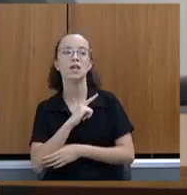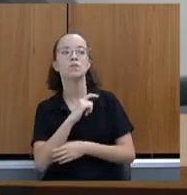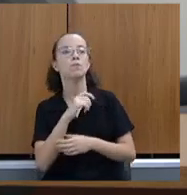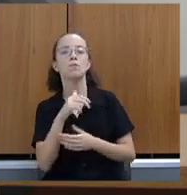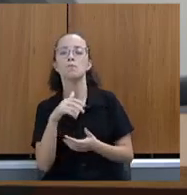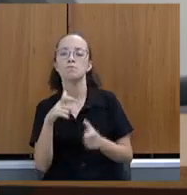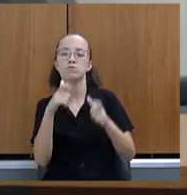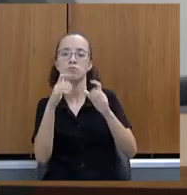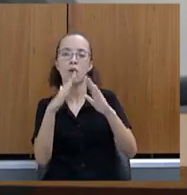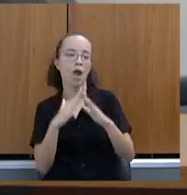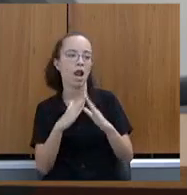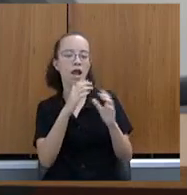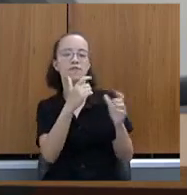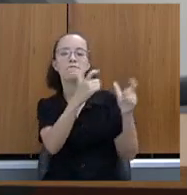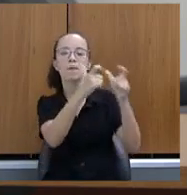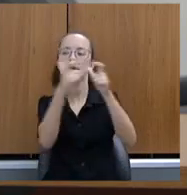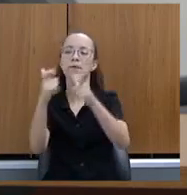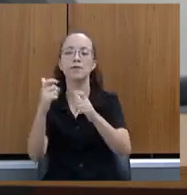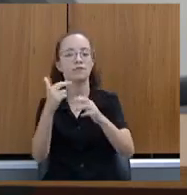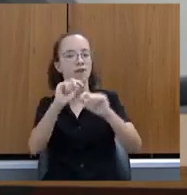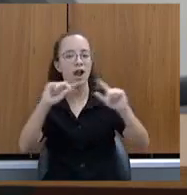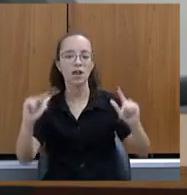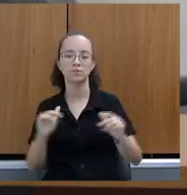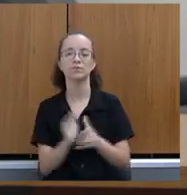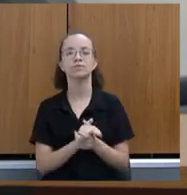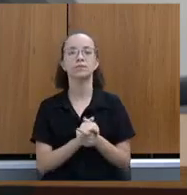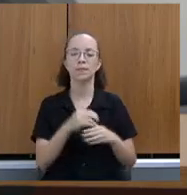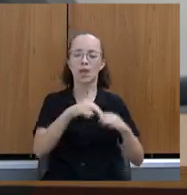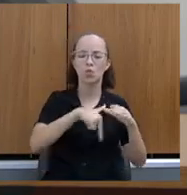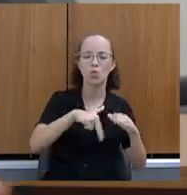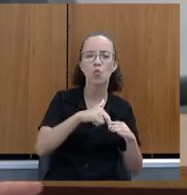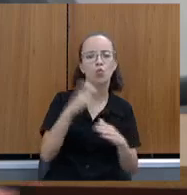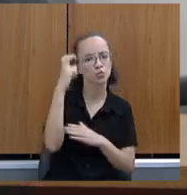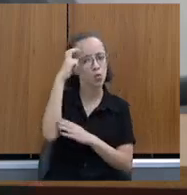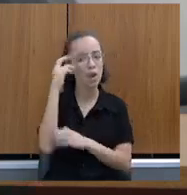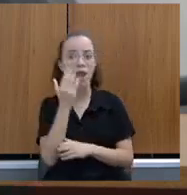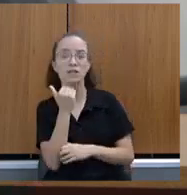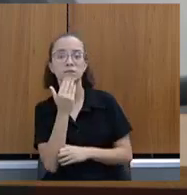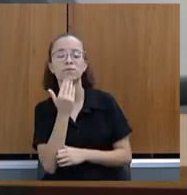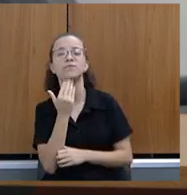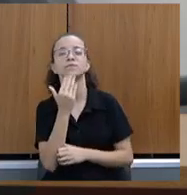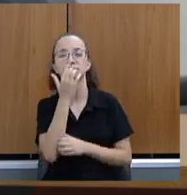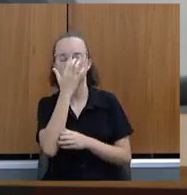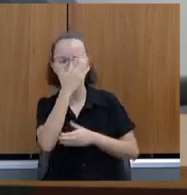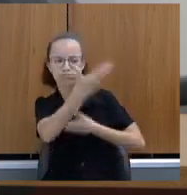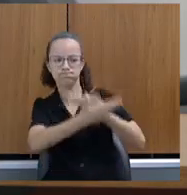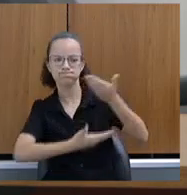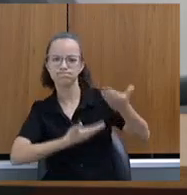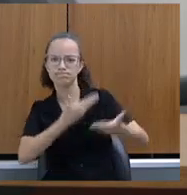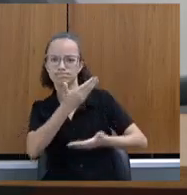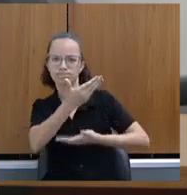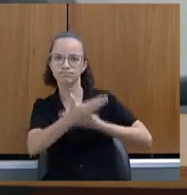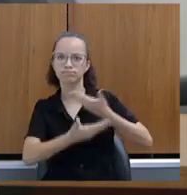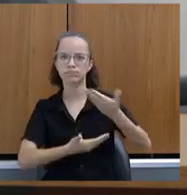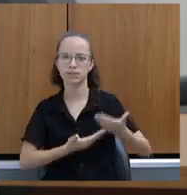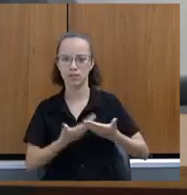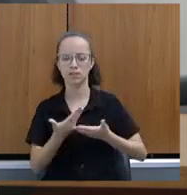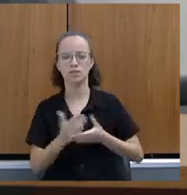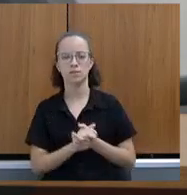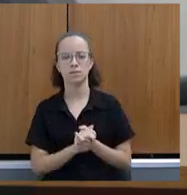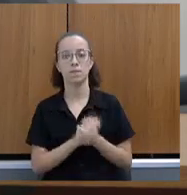comissão de turismo e de Gastronomia da cultura alimentar que faz uma transversalidade tão importante com a cultura